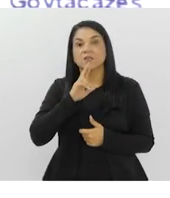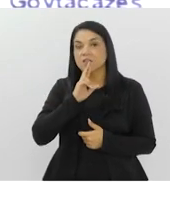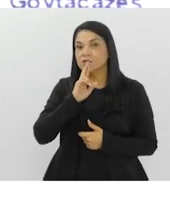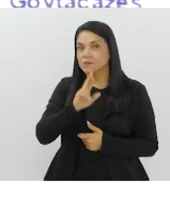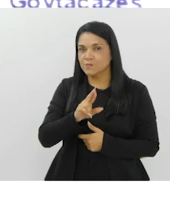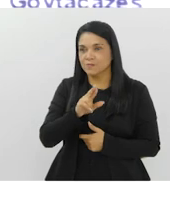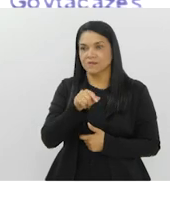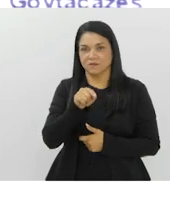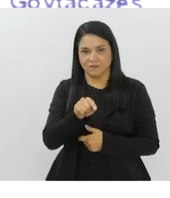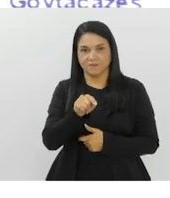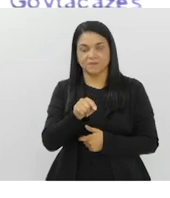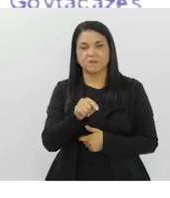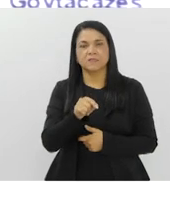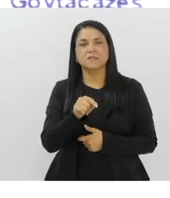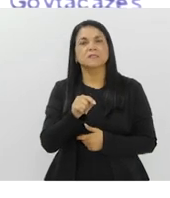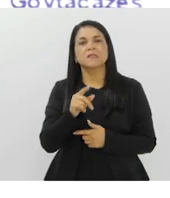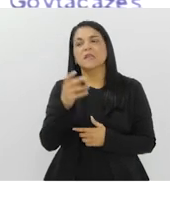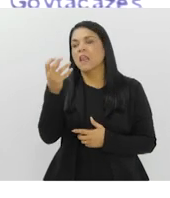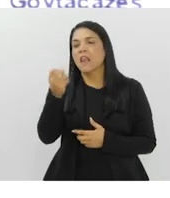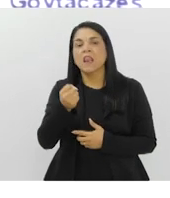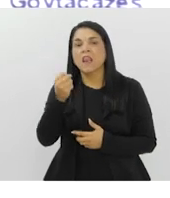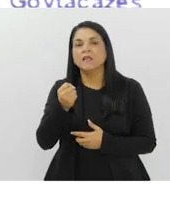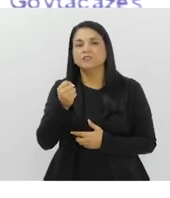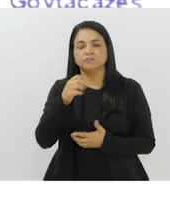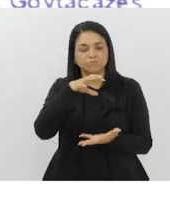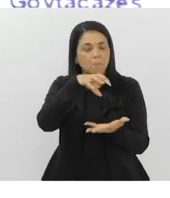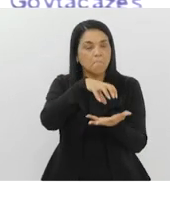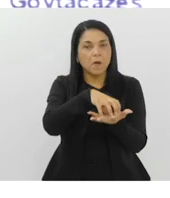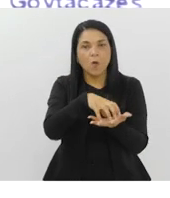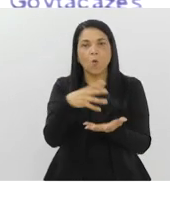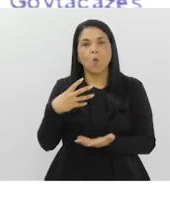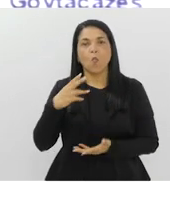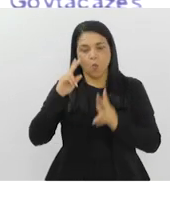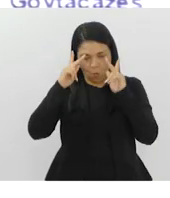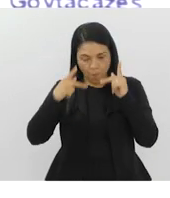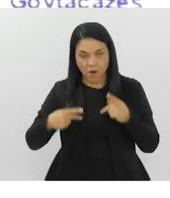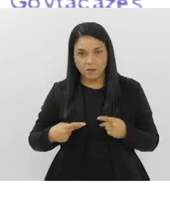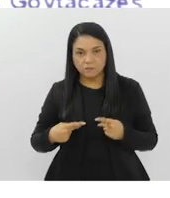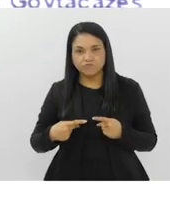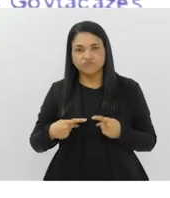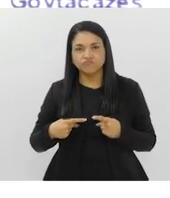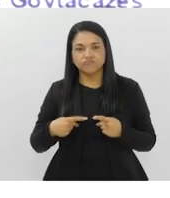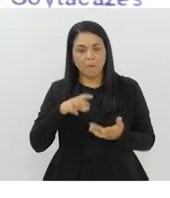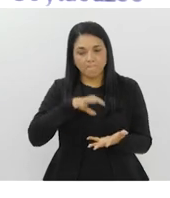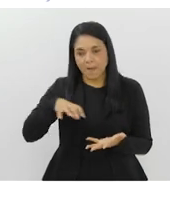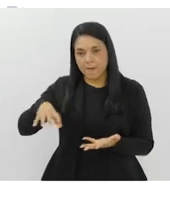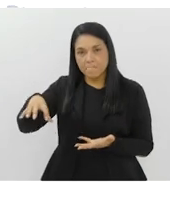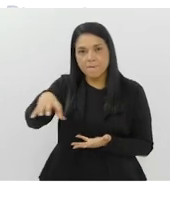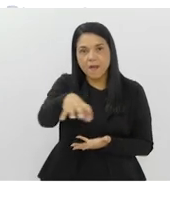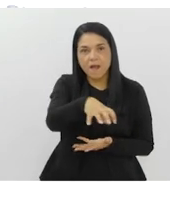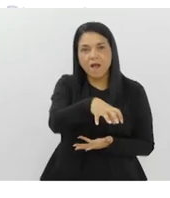vocês, onde que estão esses leite humano, esses bancos de leite humano? Onde estão os postos de coleta, que são aqueles que estão